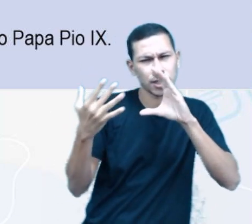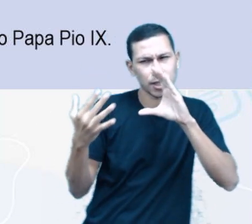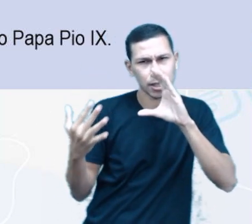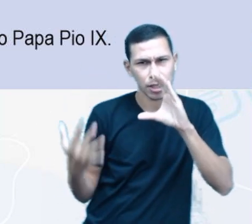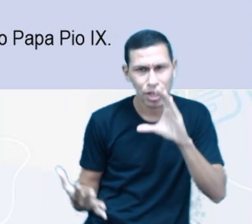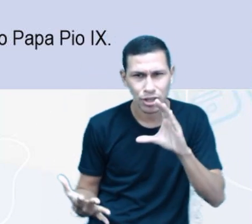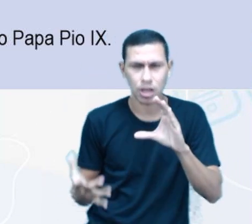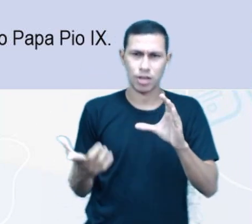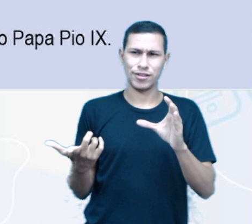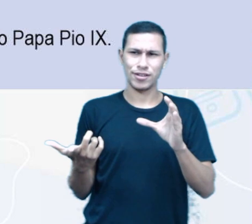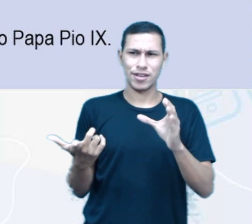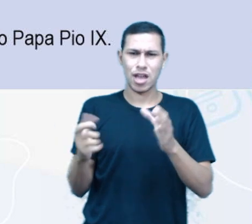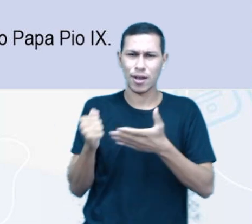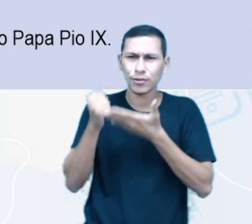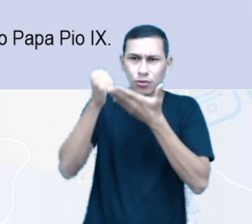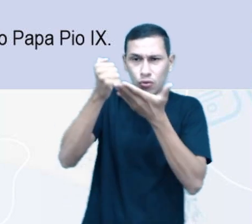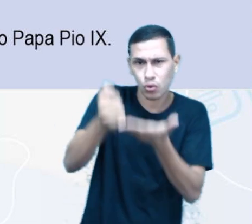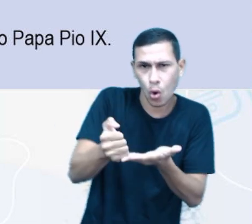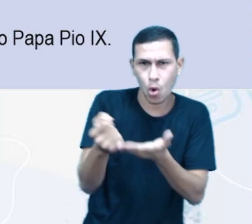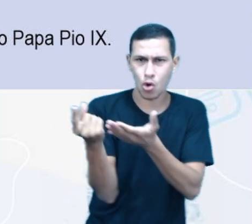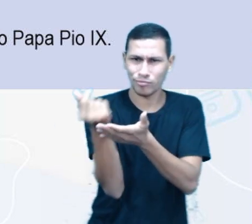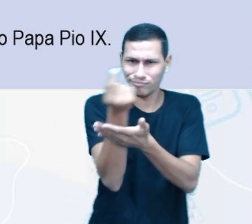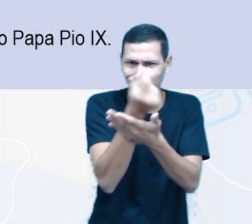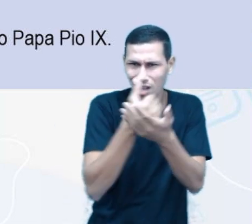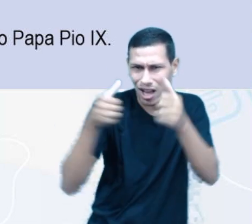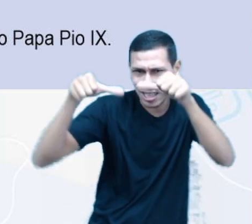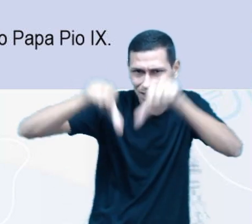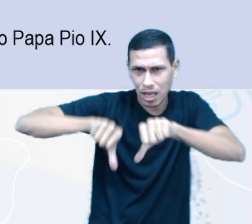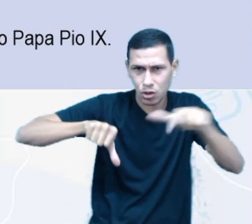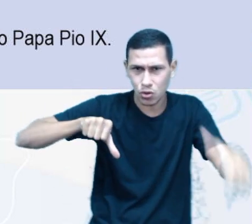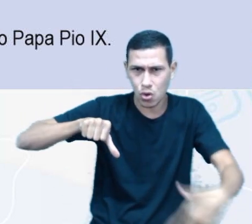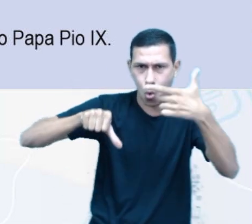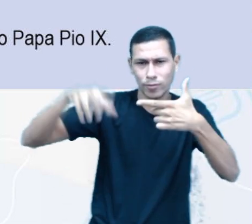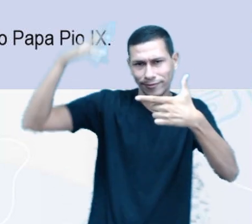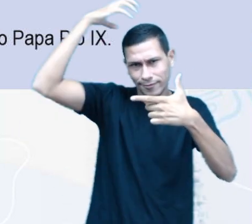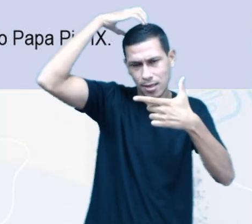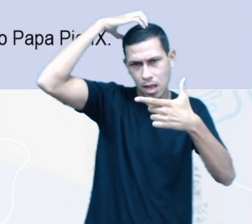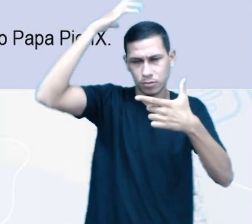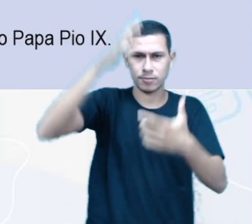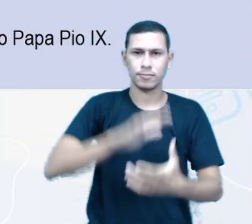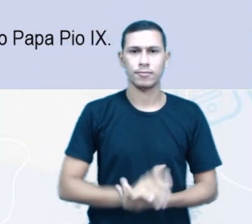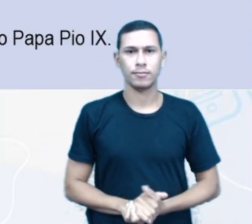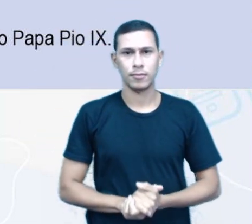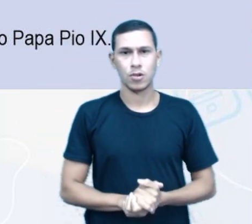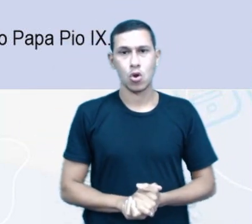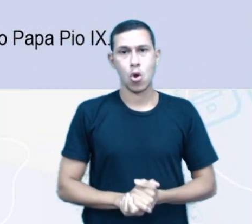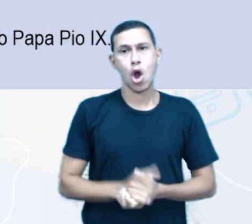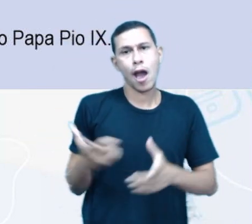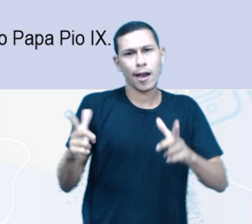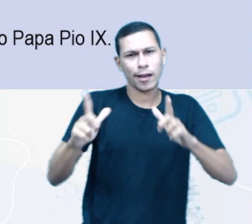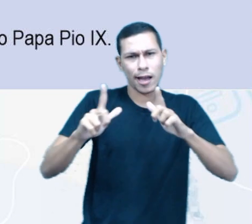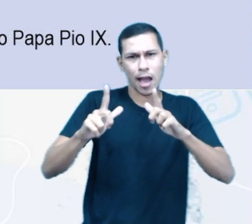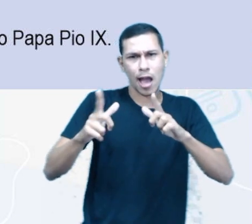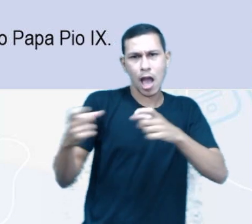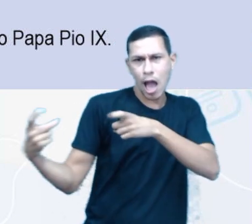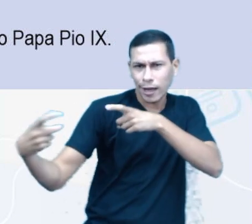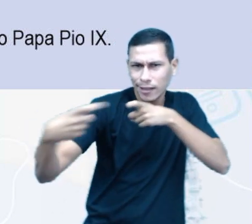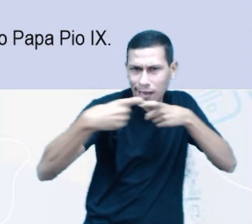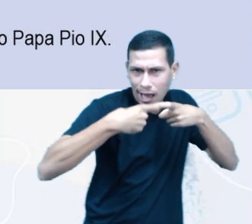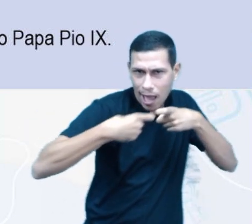à crise do Segundo Reinado. Então, no primeiro tópico que vocês estão assistindo aí na tabelinha, está falando sobre a Guerra do Paraguai, que dura